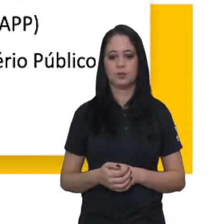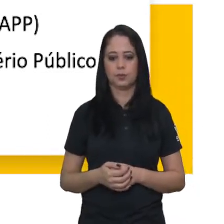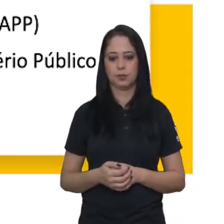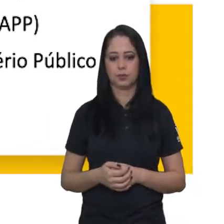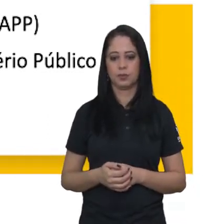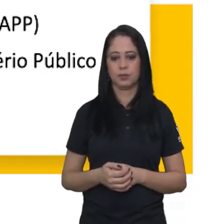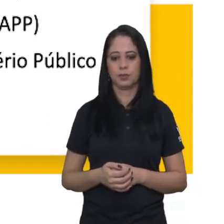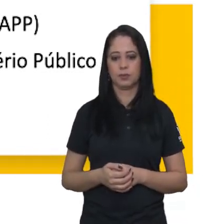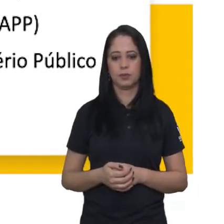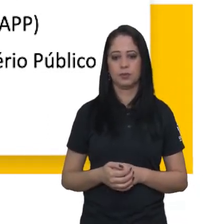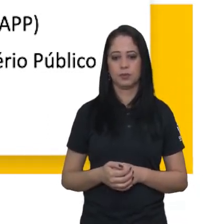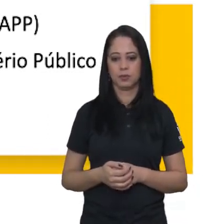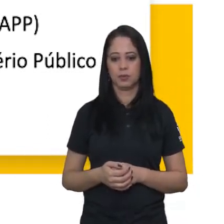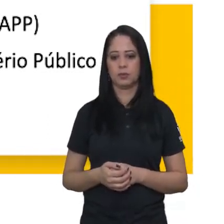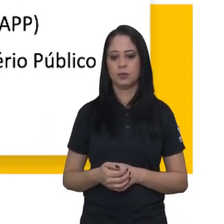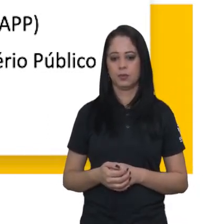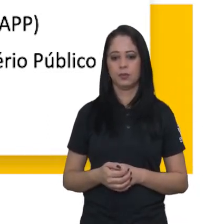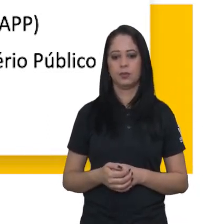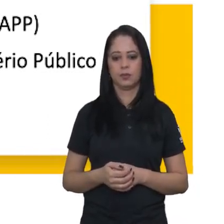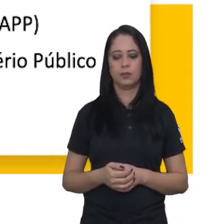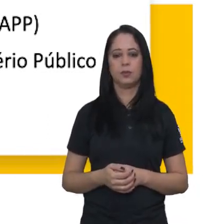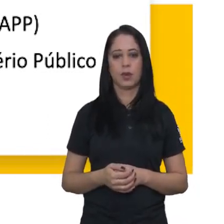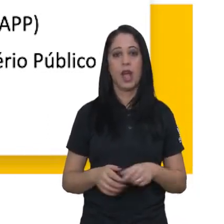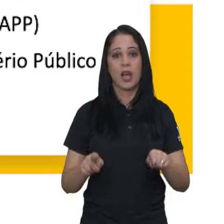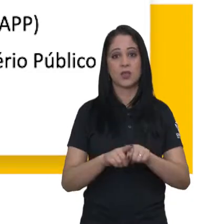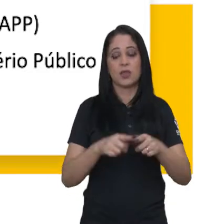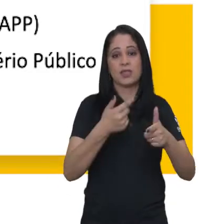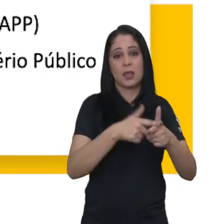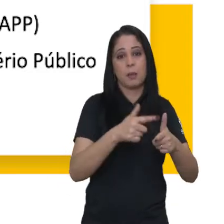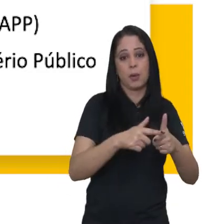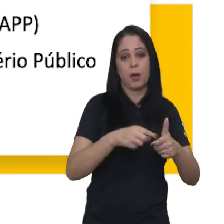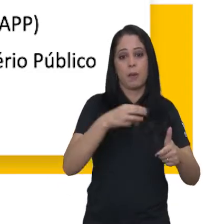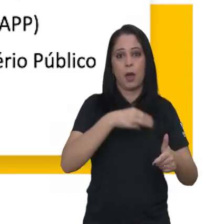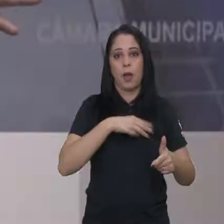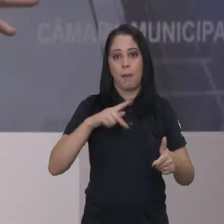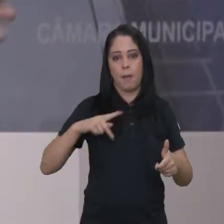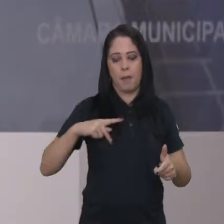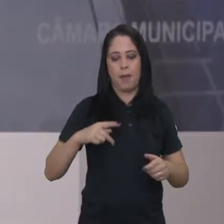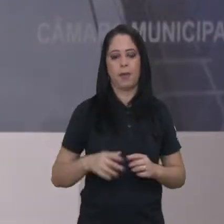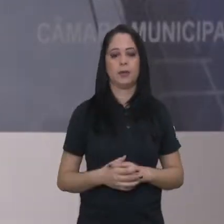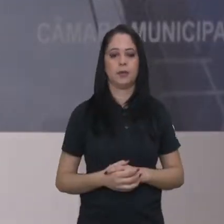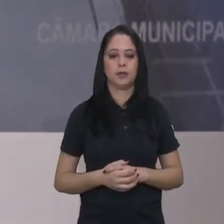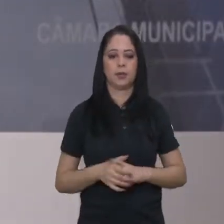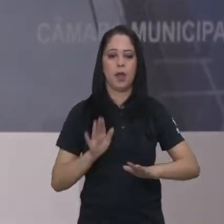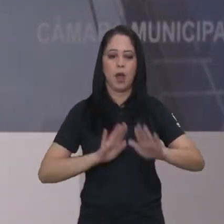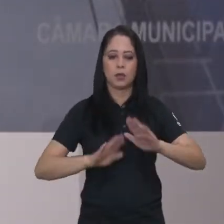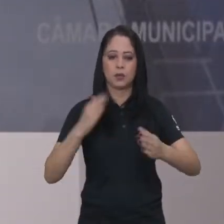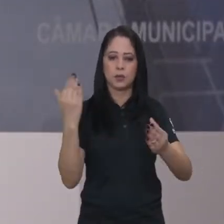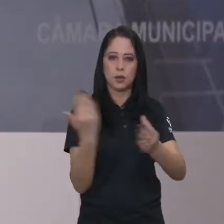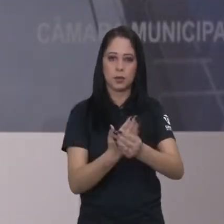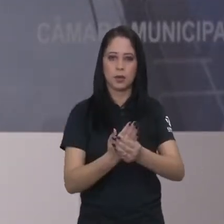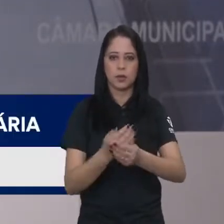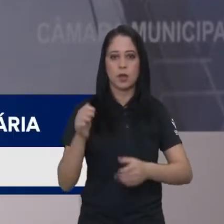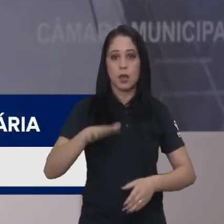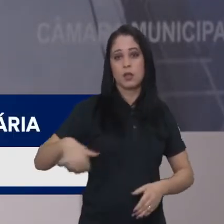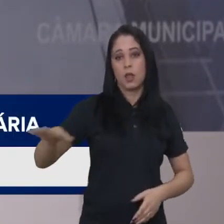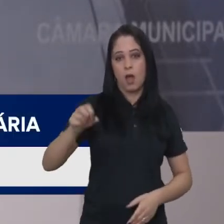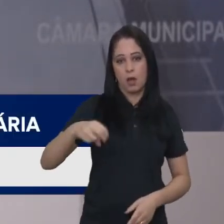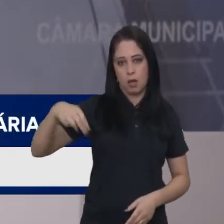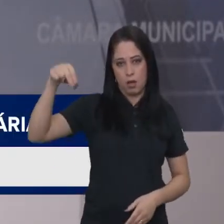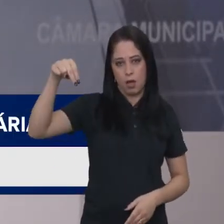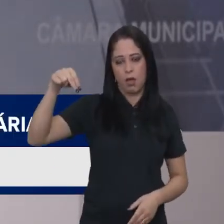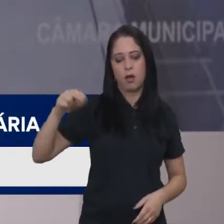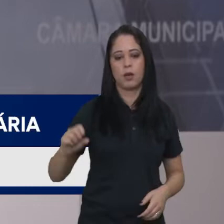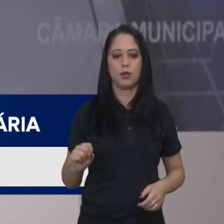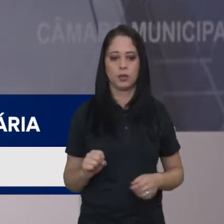permanente e a existência de termos de ajustamento de conduta com o Ministério Público. Principalmente em algumas ações na Zona Norte,